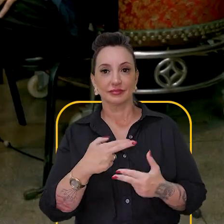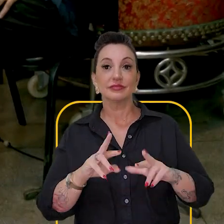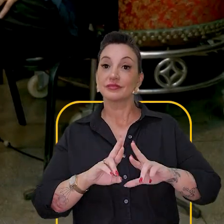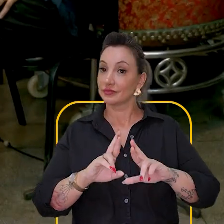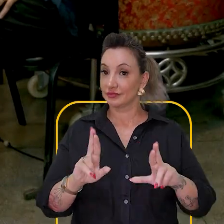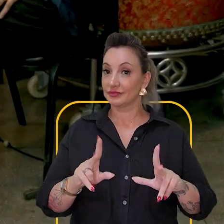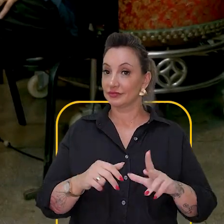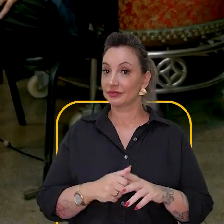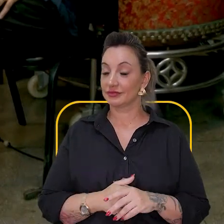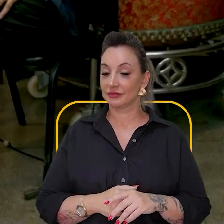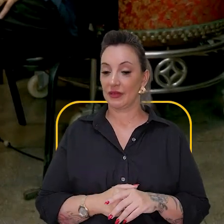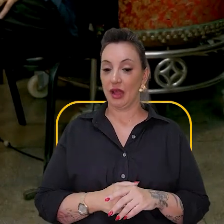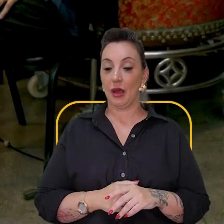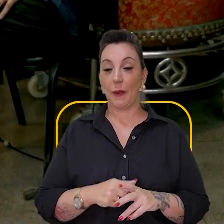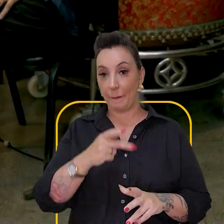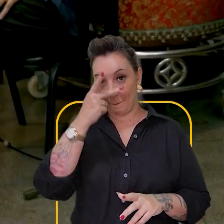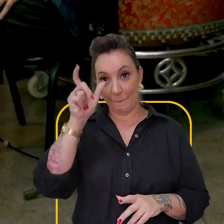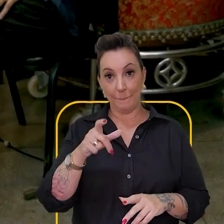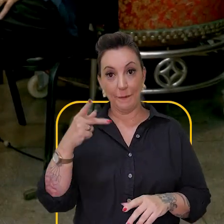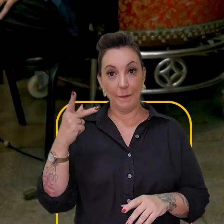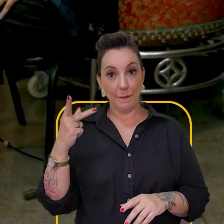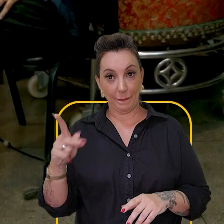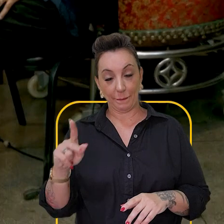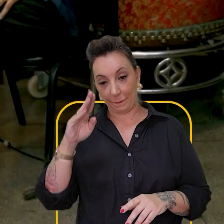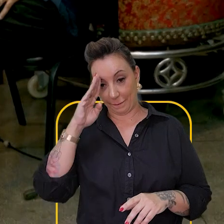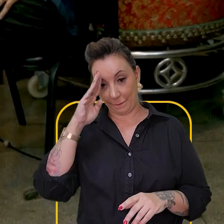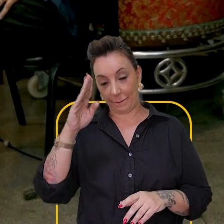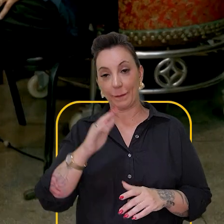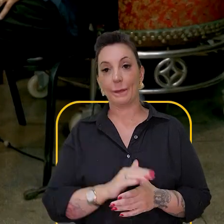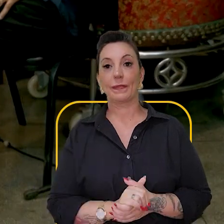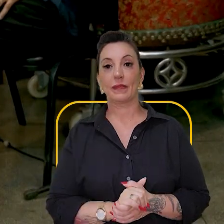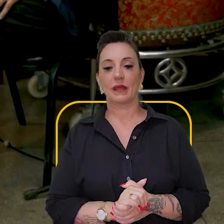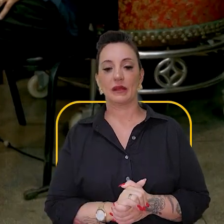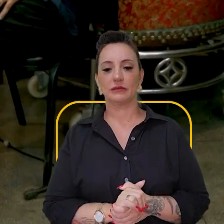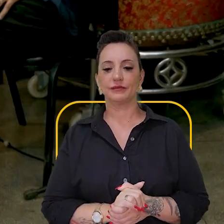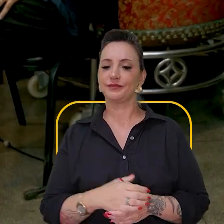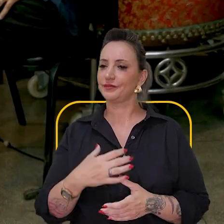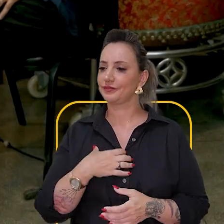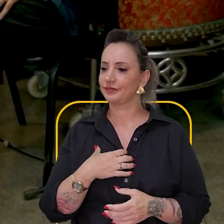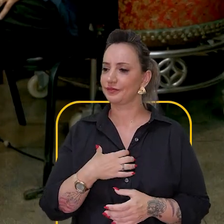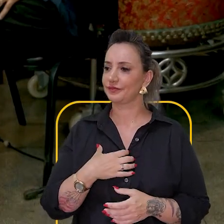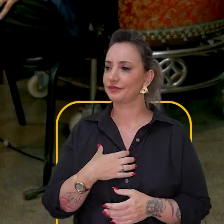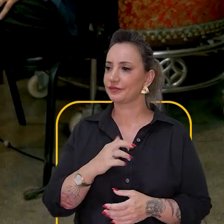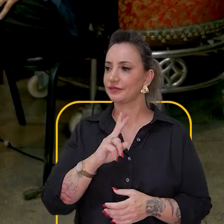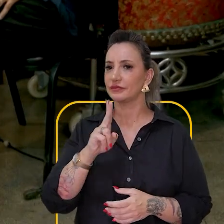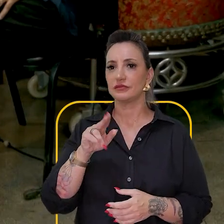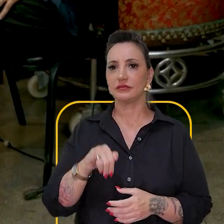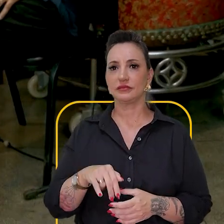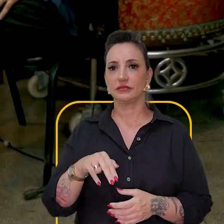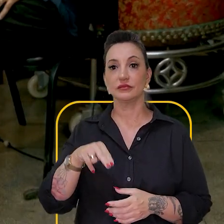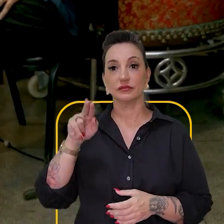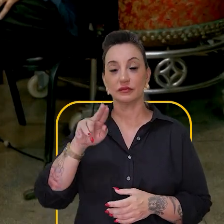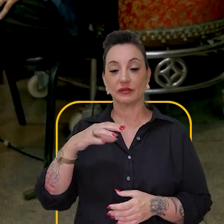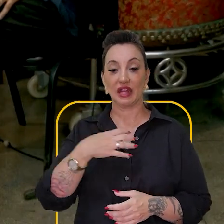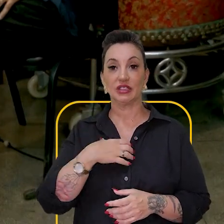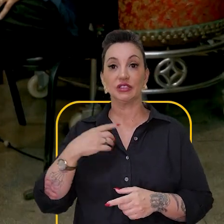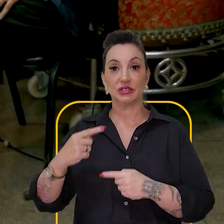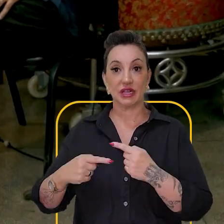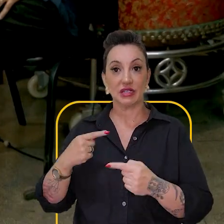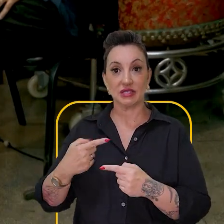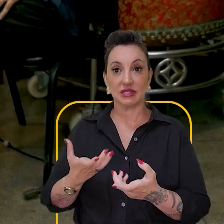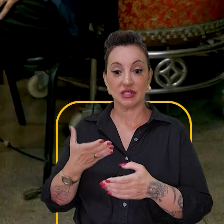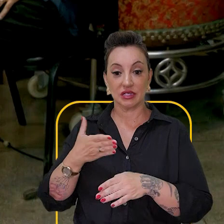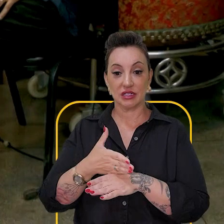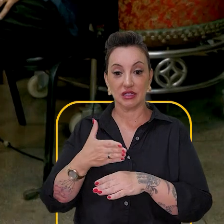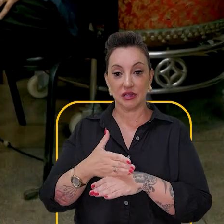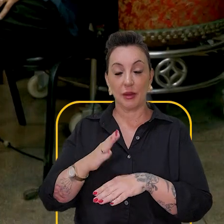e é assim tinha alguma coisa diferente ali pela pessoa dele principalmente sim e o